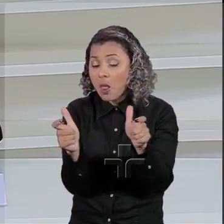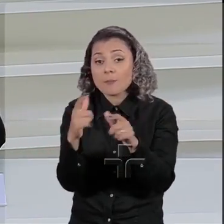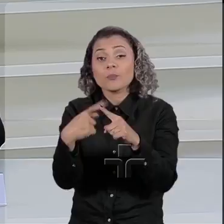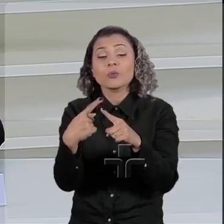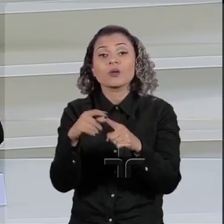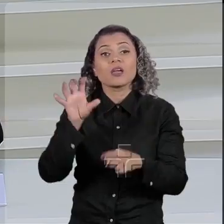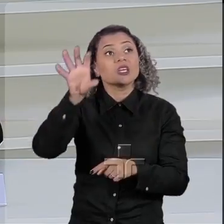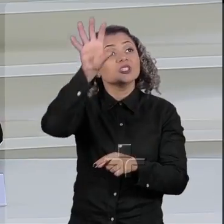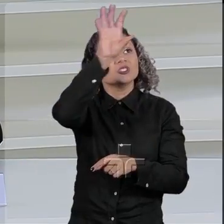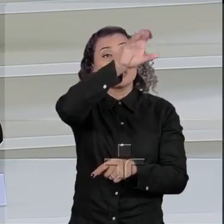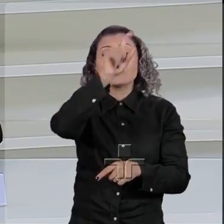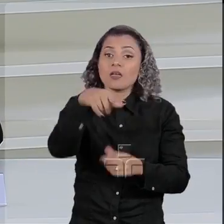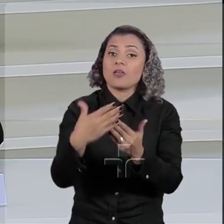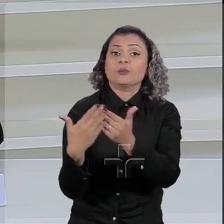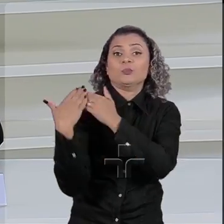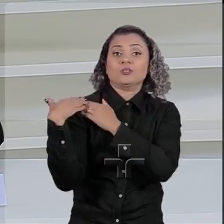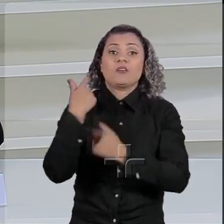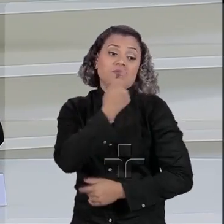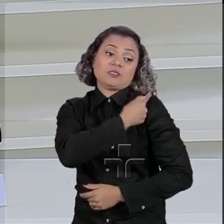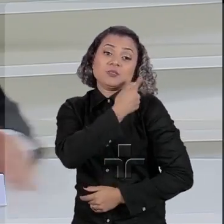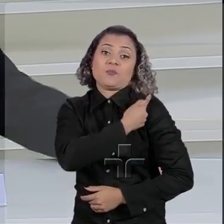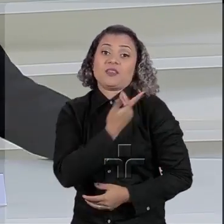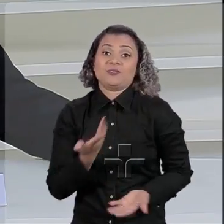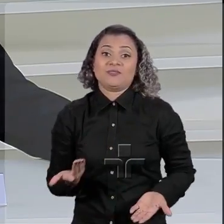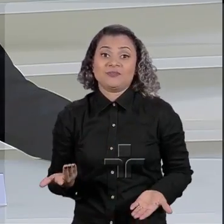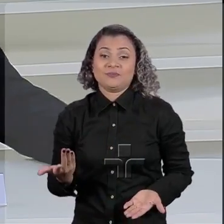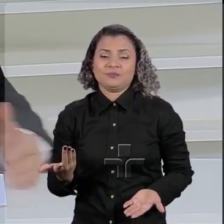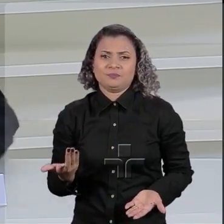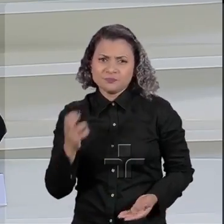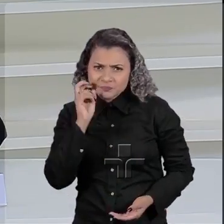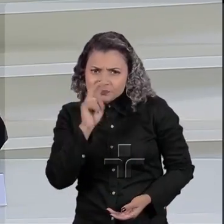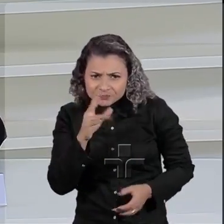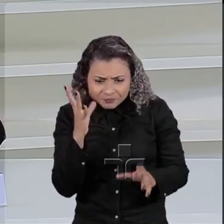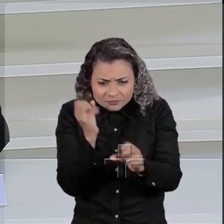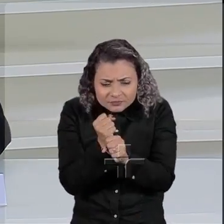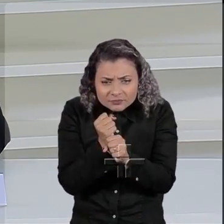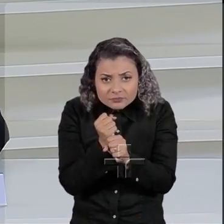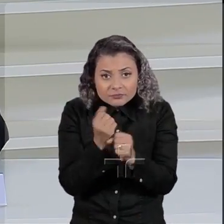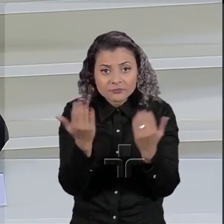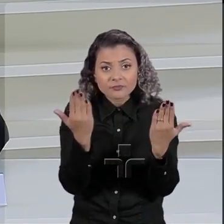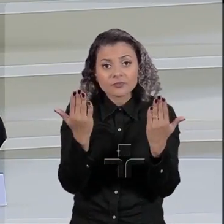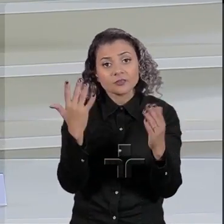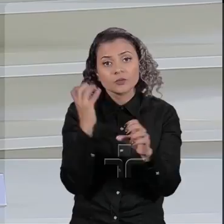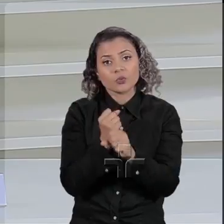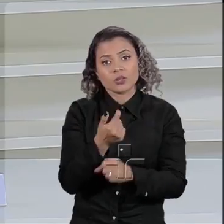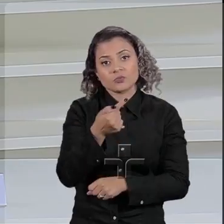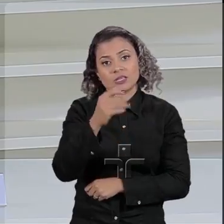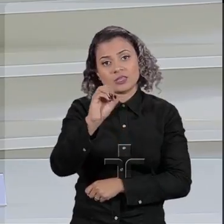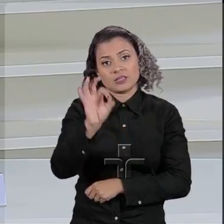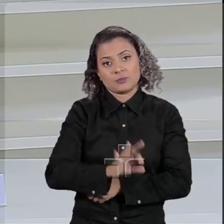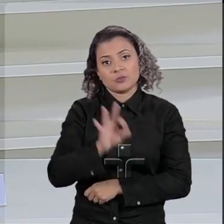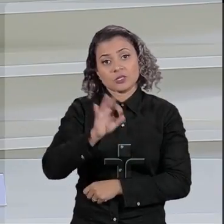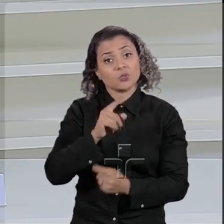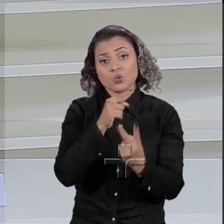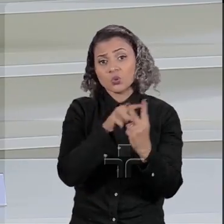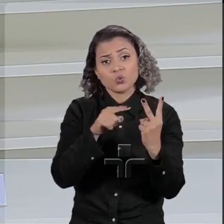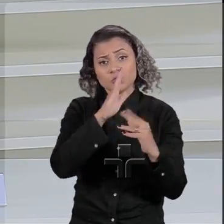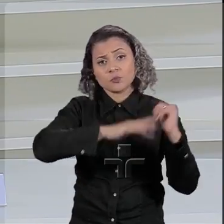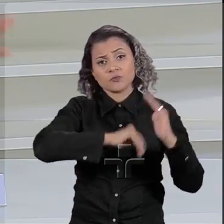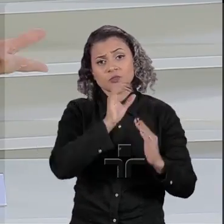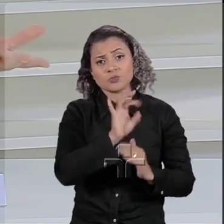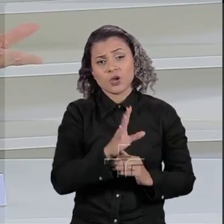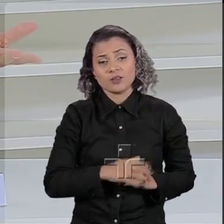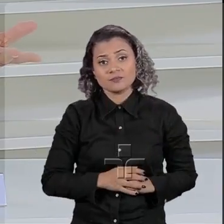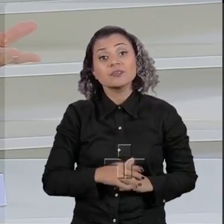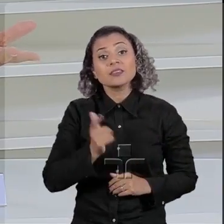responsável pelo ensino médio, se você juntar os dois, você tem 70% do déficit com duas categorias, ambas